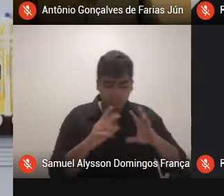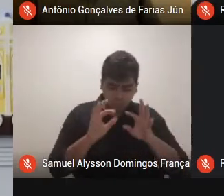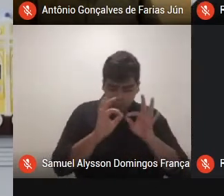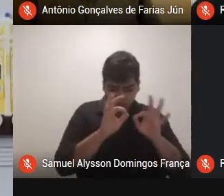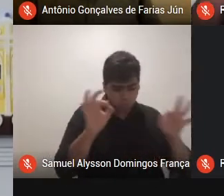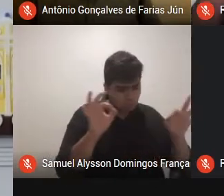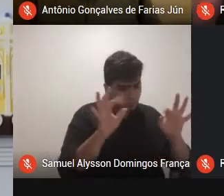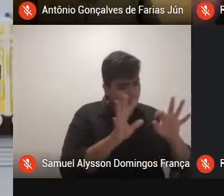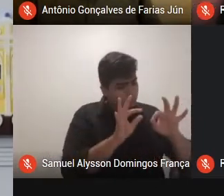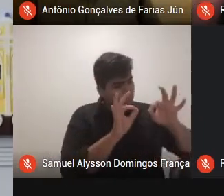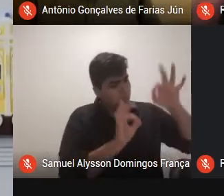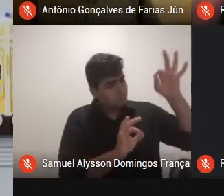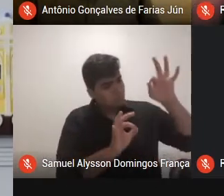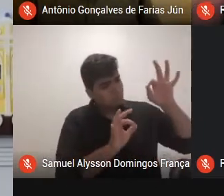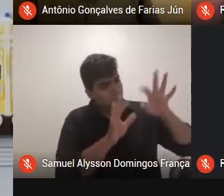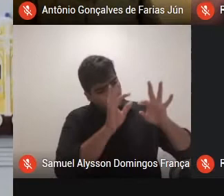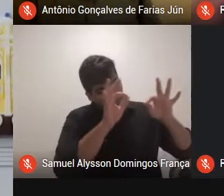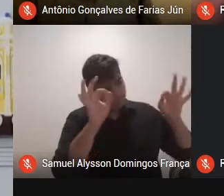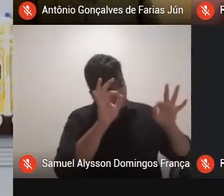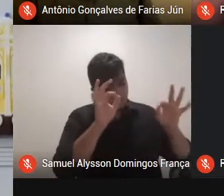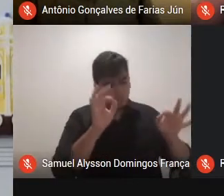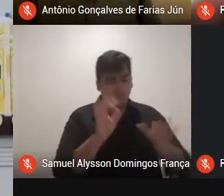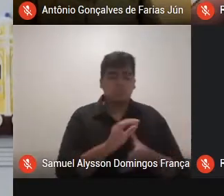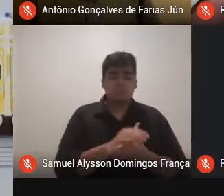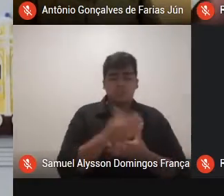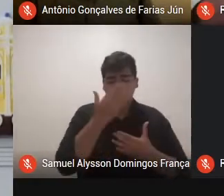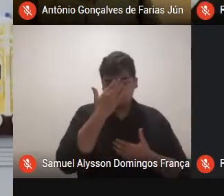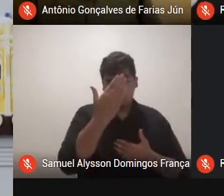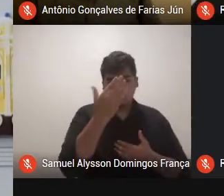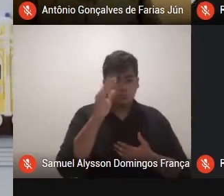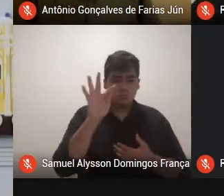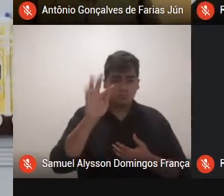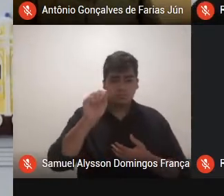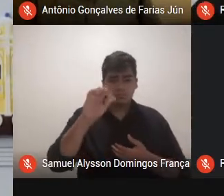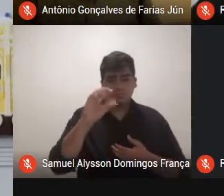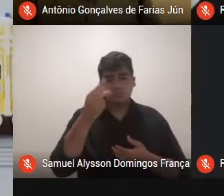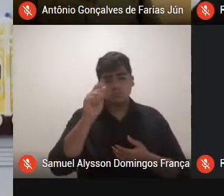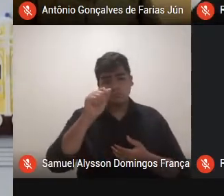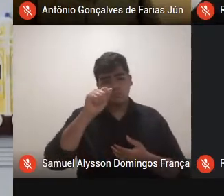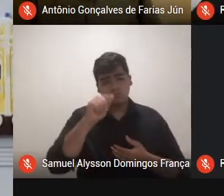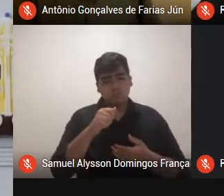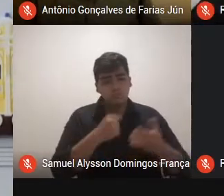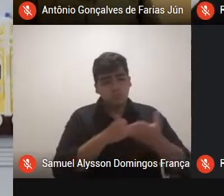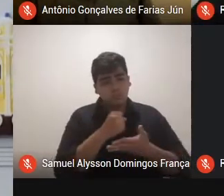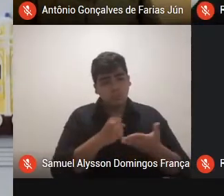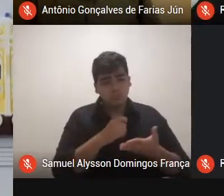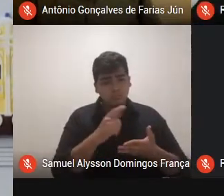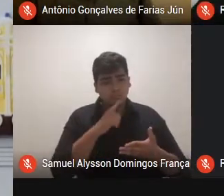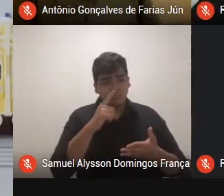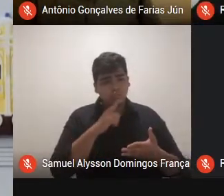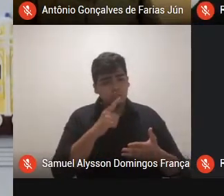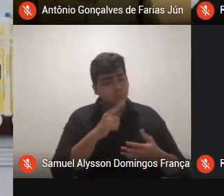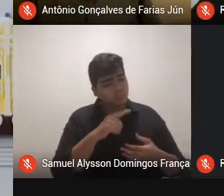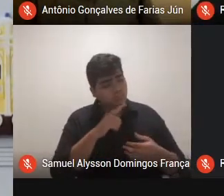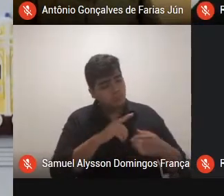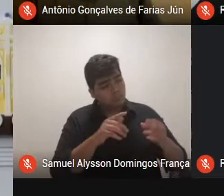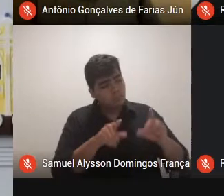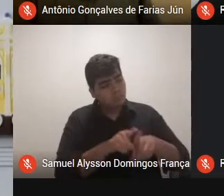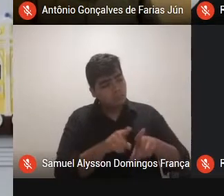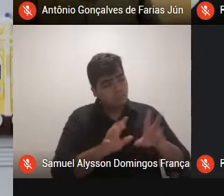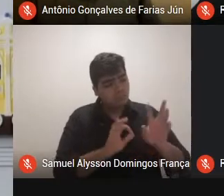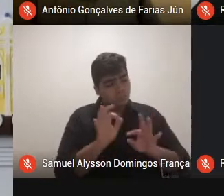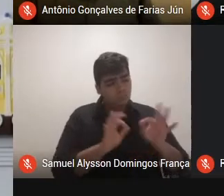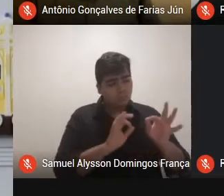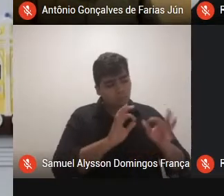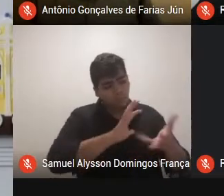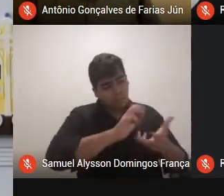fachada, né, básica, e com a foto e com essa medição, com esse levantamento métrico da fachada, tinham que modelar no Revit,